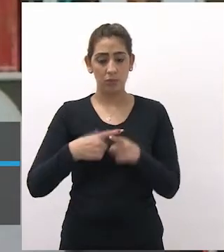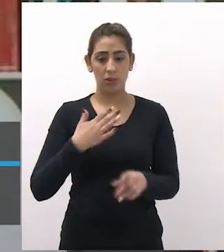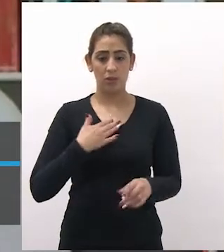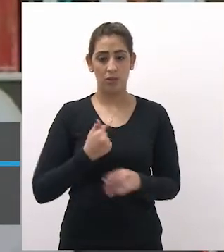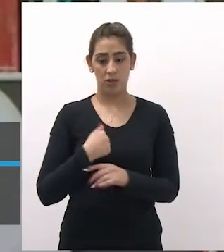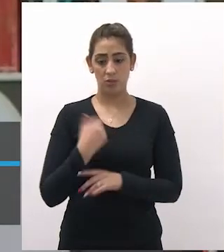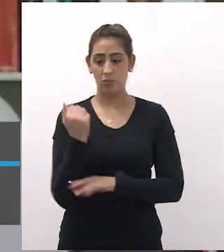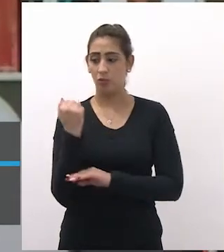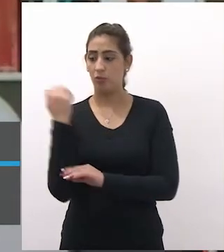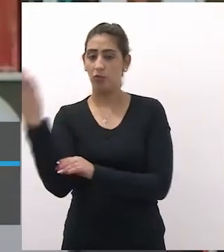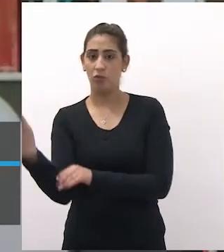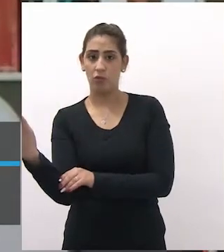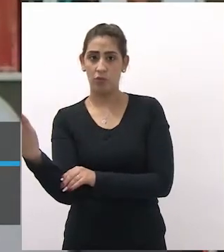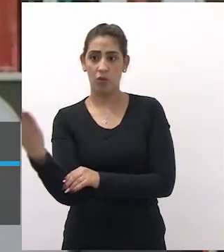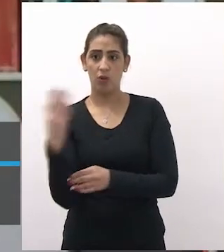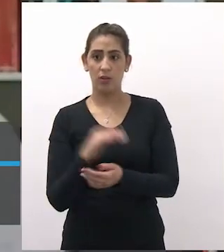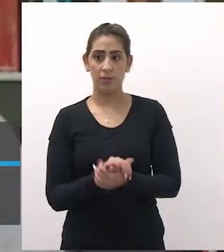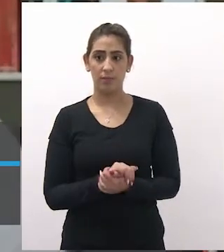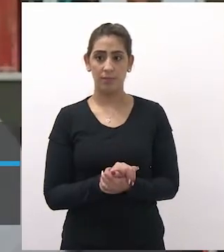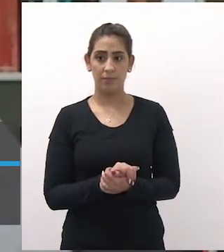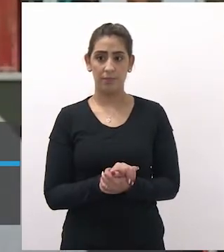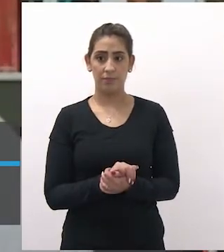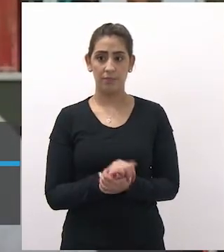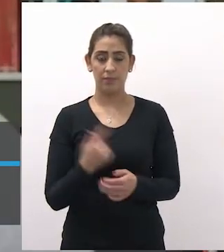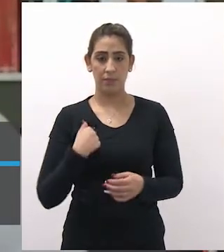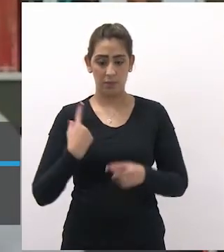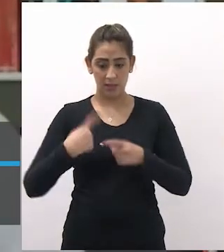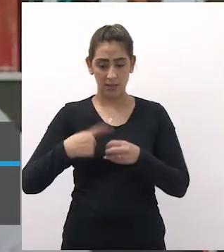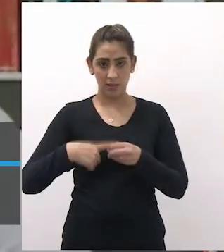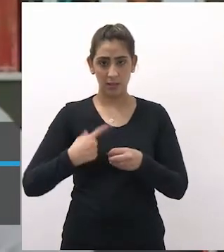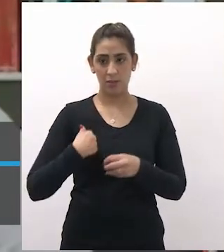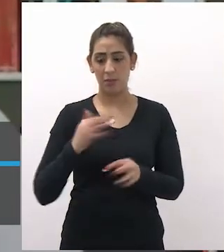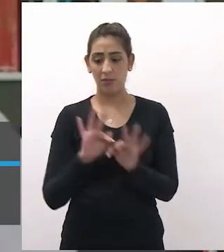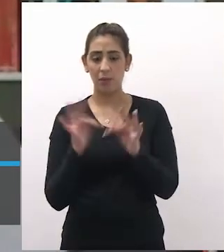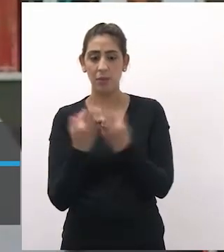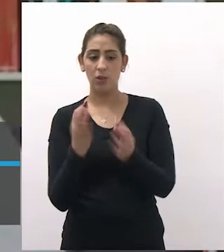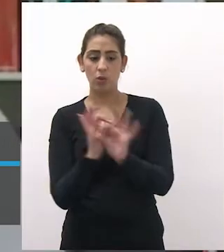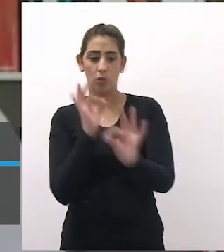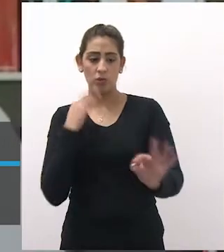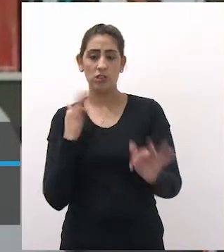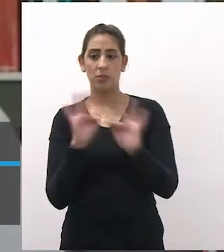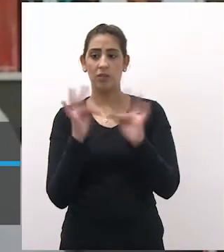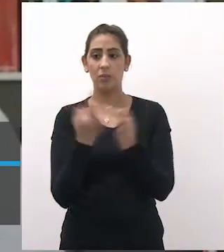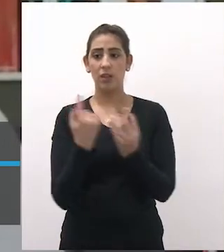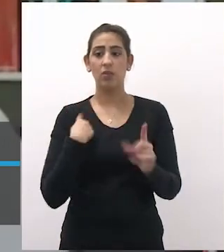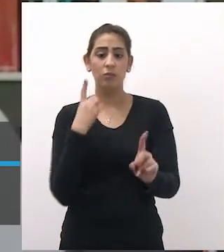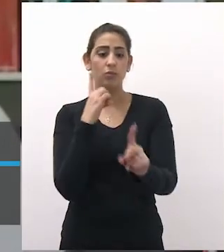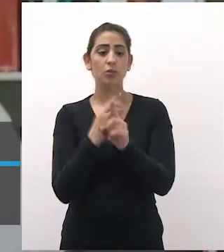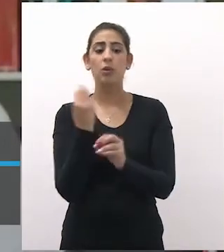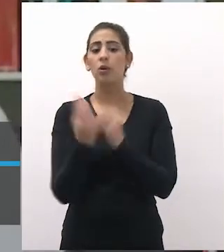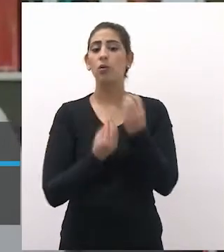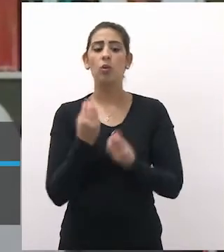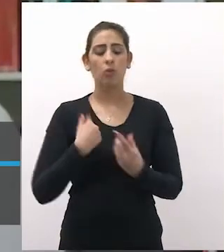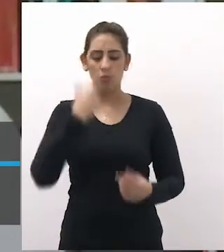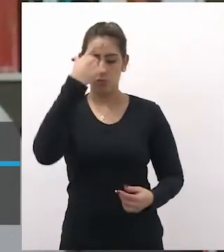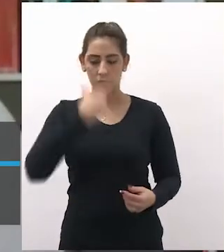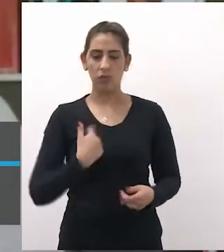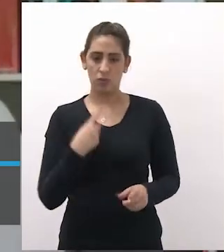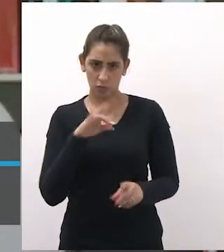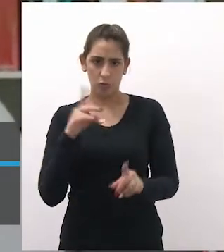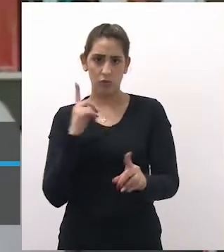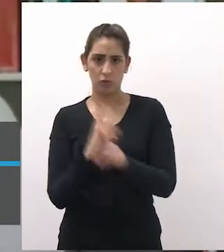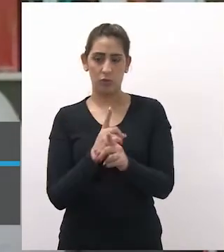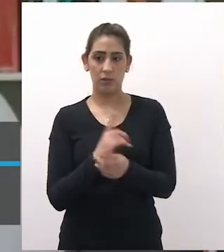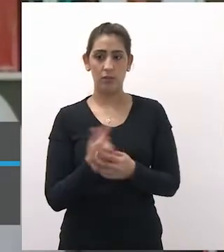fora da minha cidade, estou longe da minha família, mas eu vou discutir sobre a minha situação, vou discutir sobre o meu recorte